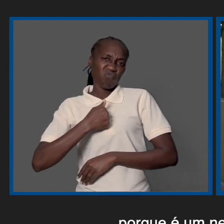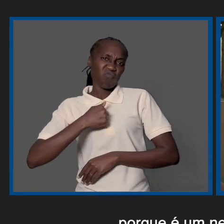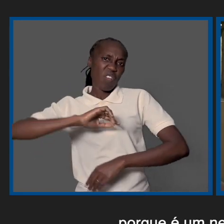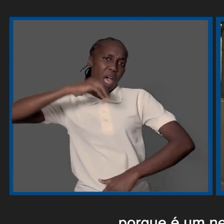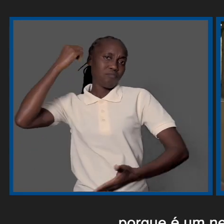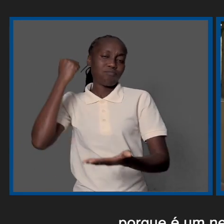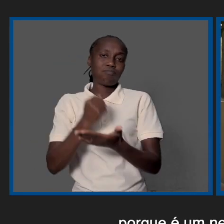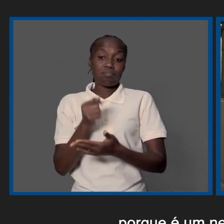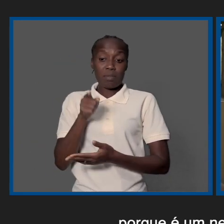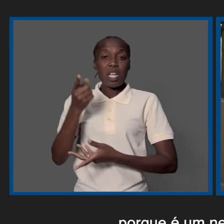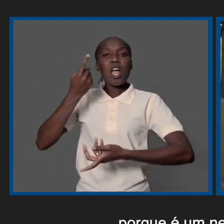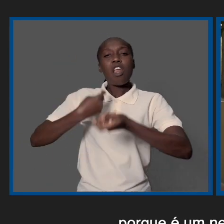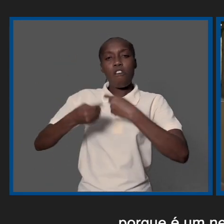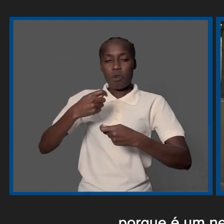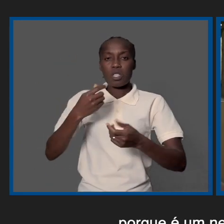é um negócio que